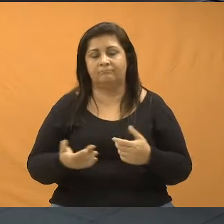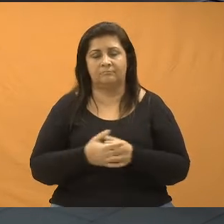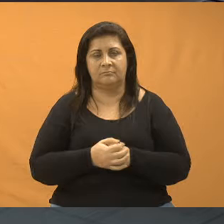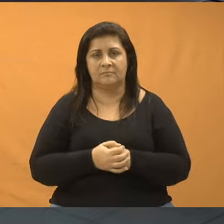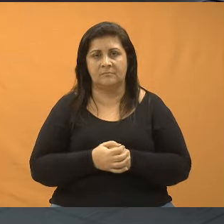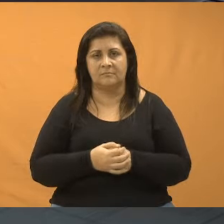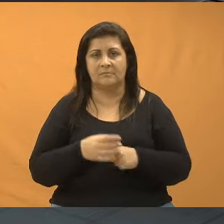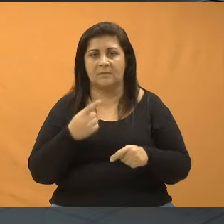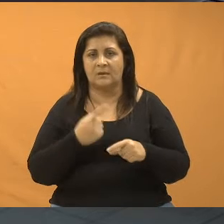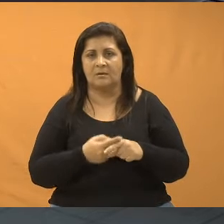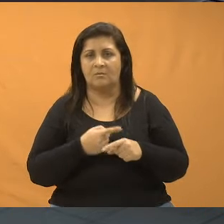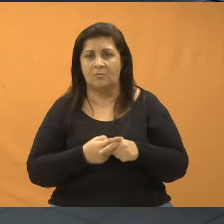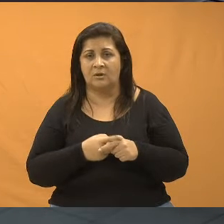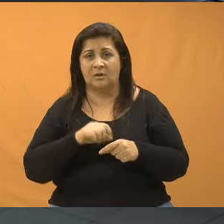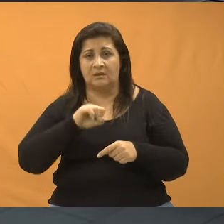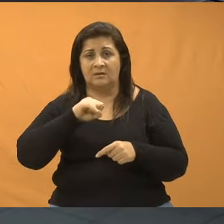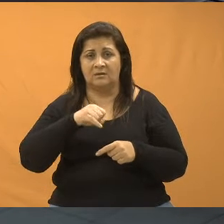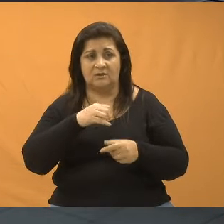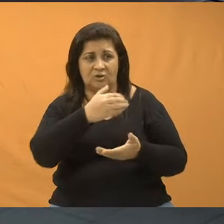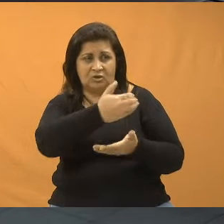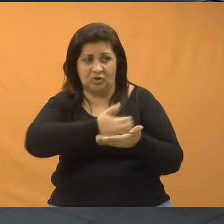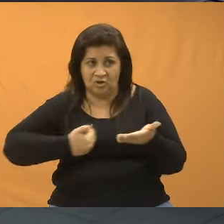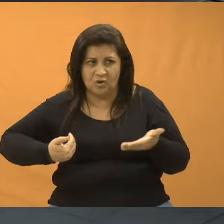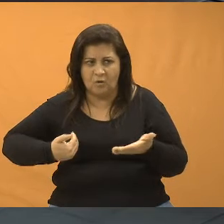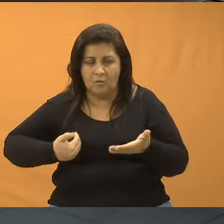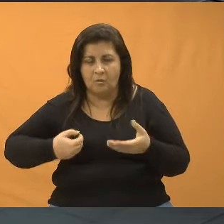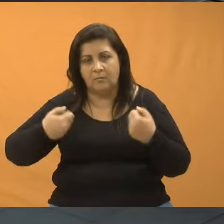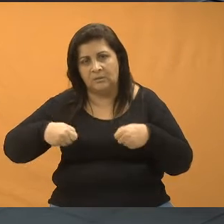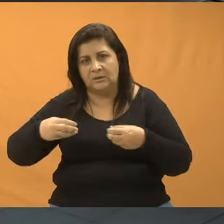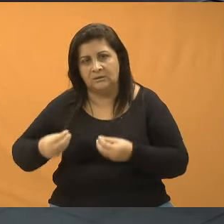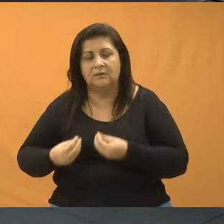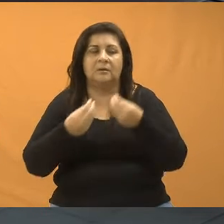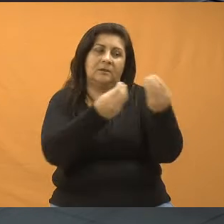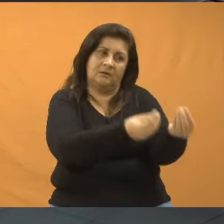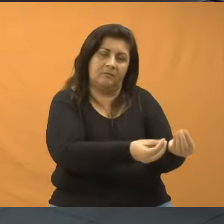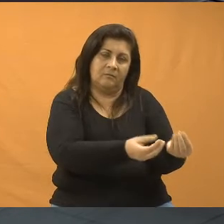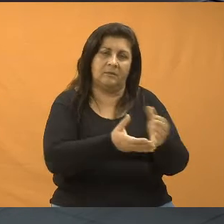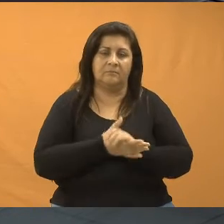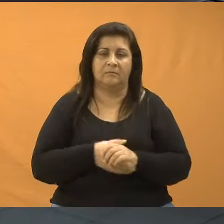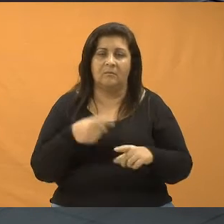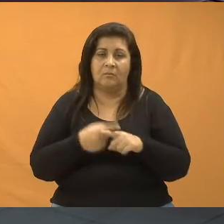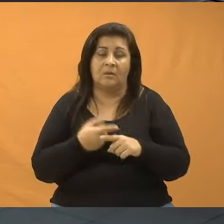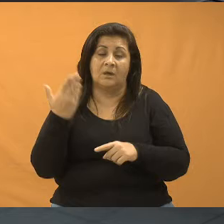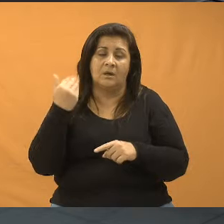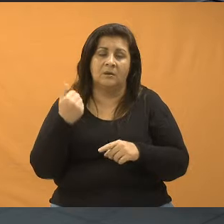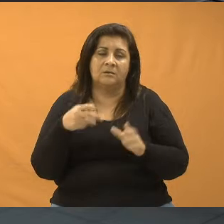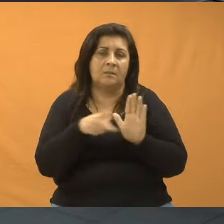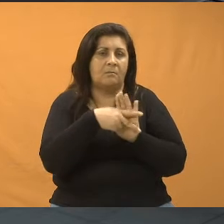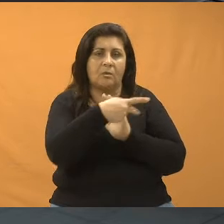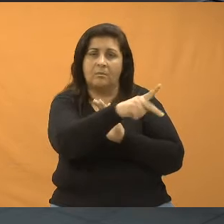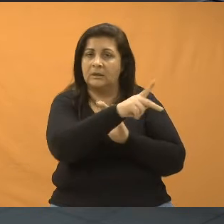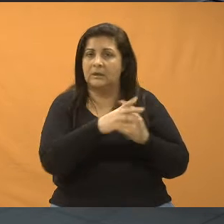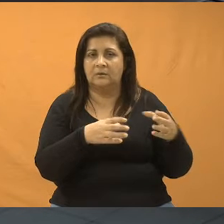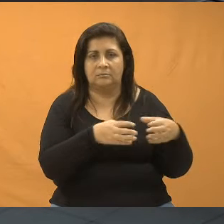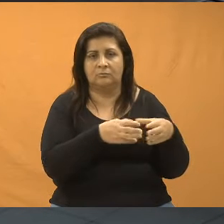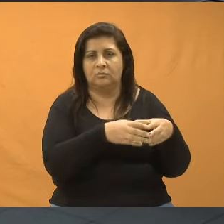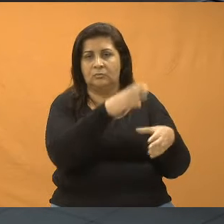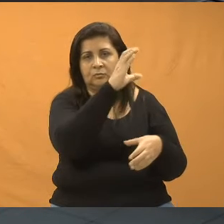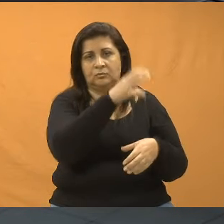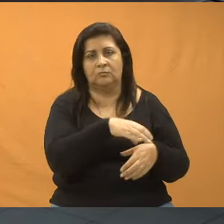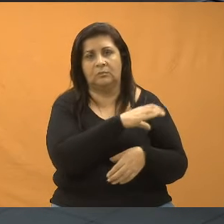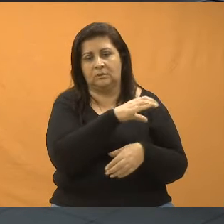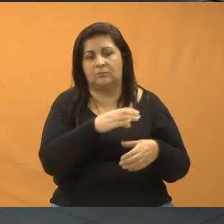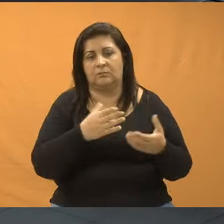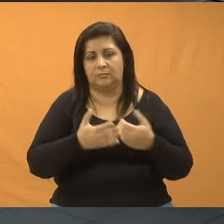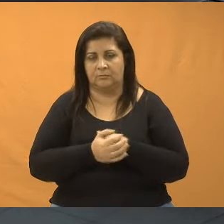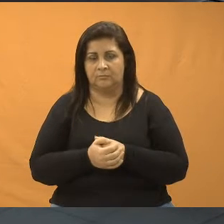você expropriou algo de alguém, você tem que devolvê-lo. Então, a Santa Casa foi expropriada da Irmandade,